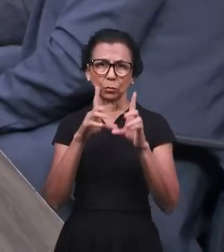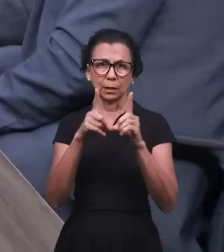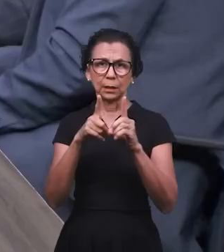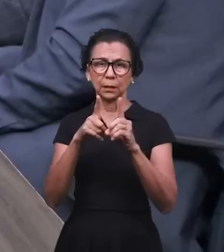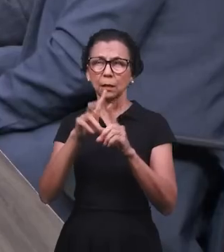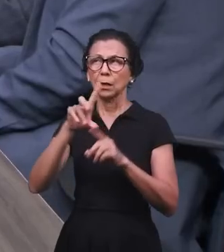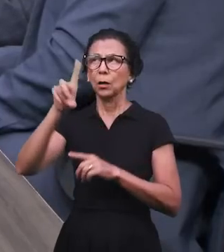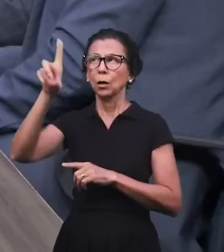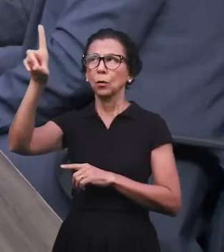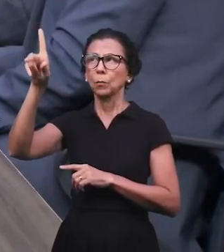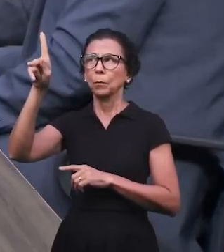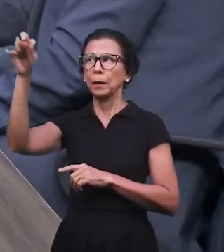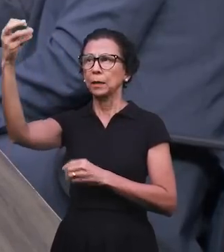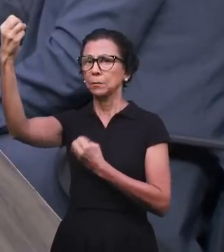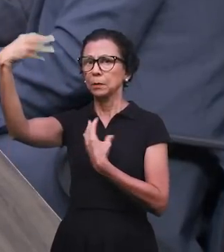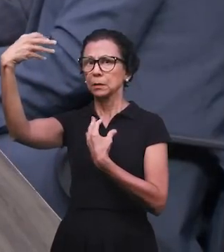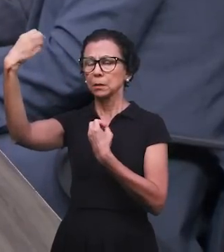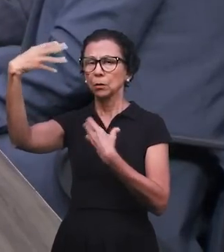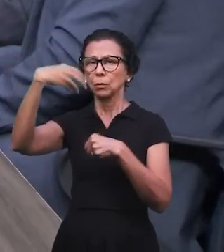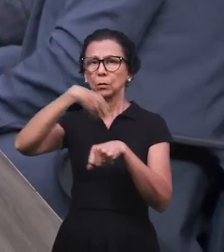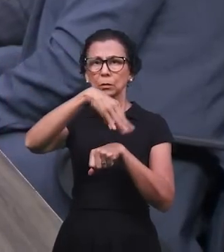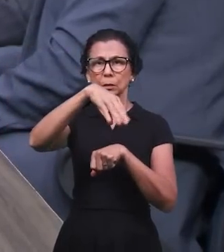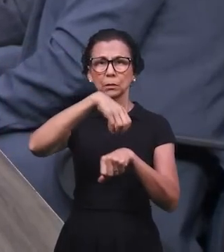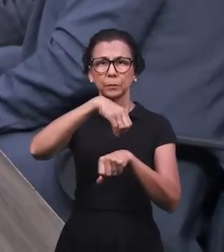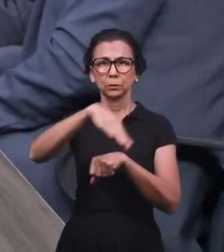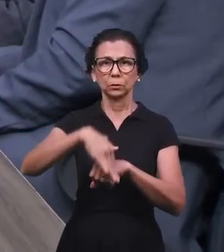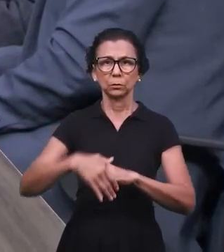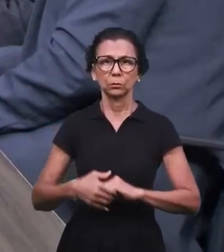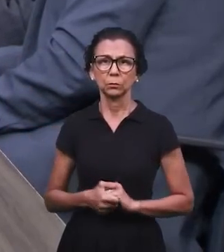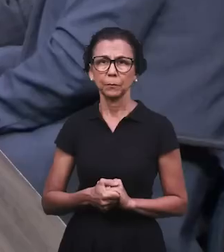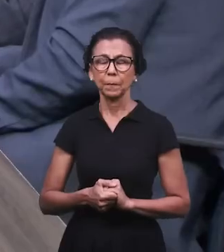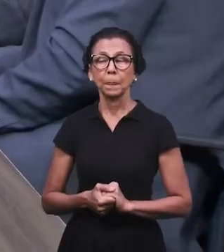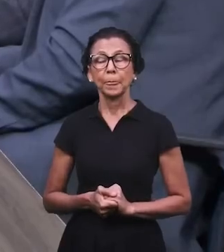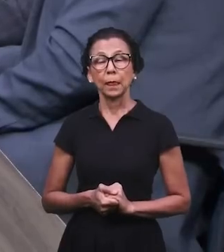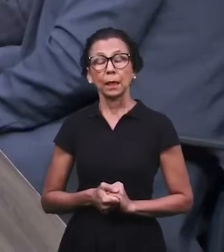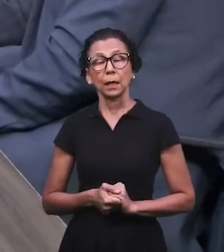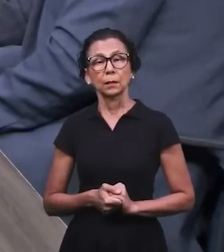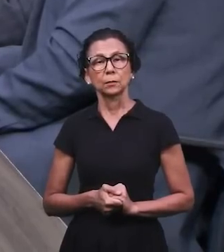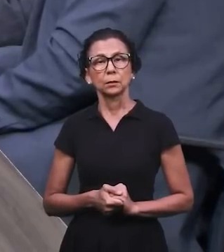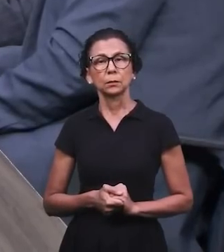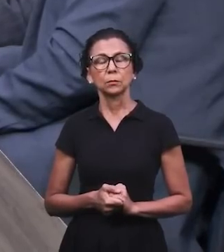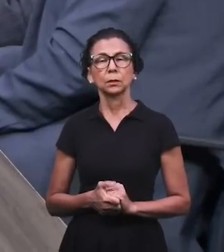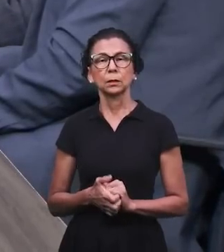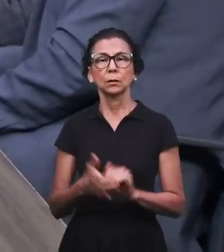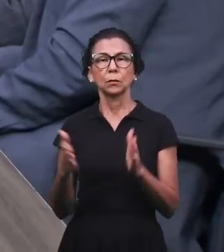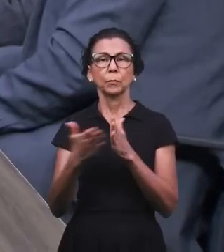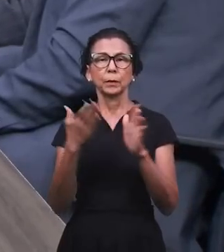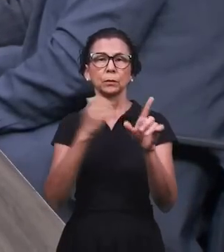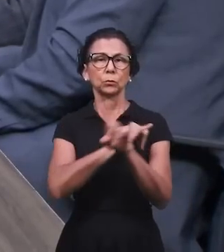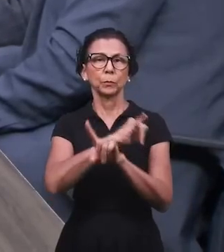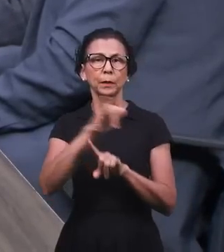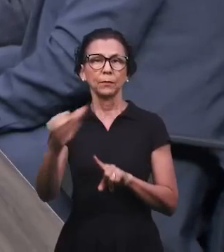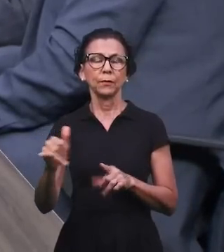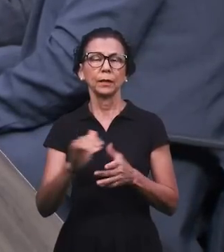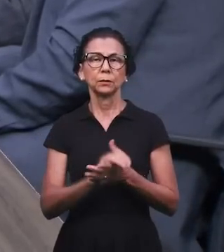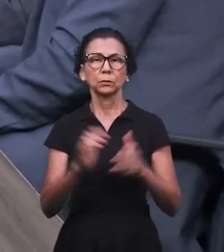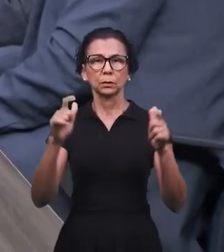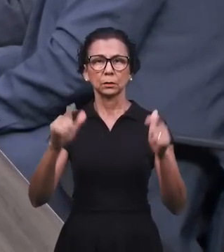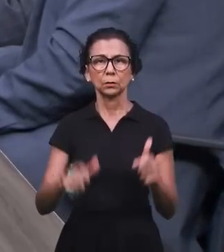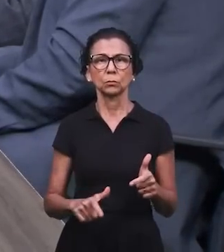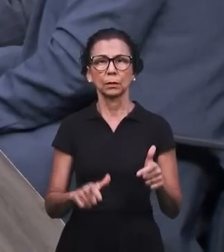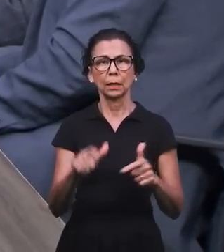de um lugar profético. E se nós observarmos, aqui não é um terreno plano. Aqui tem o jardim do Getsemane, que